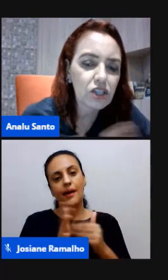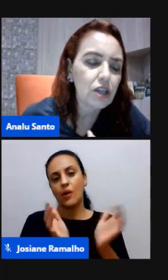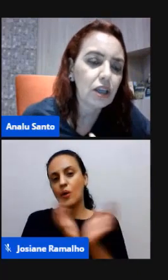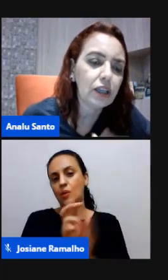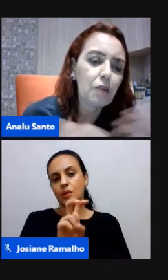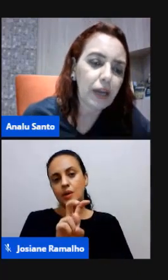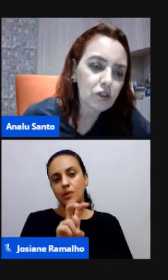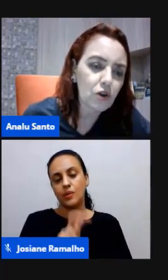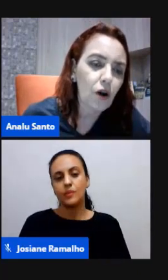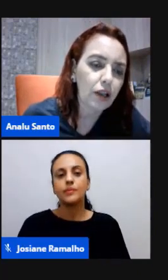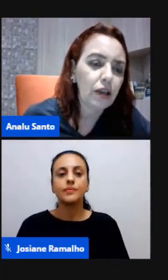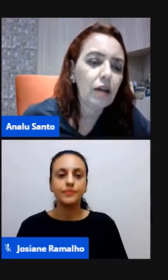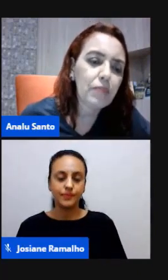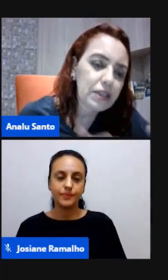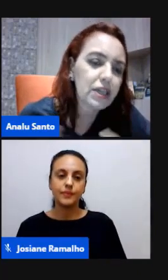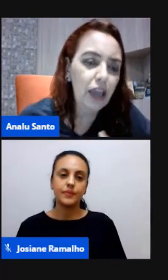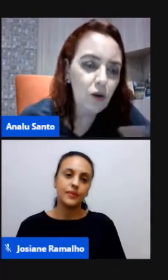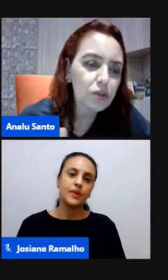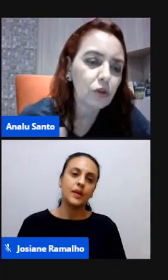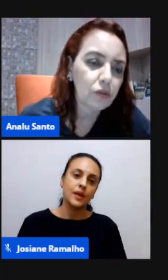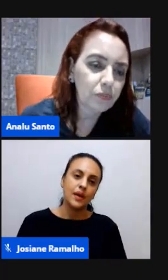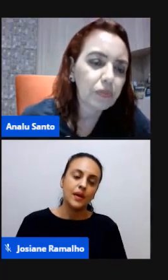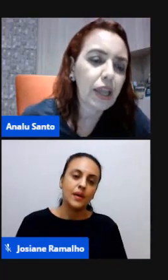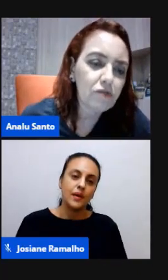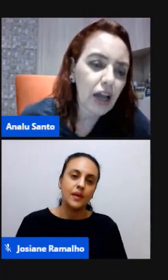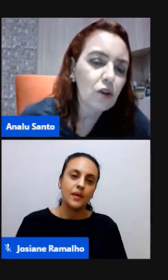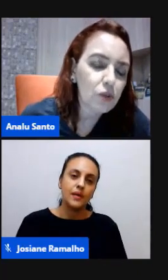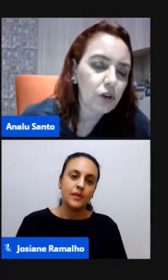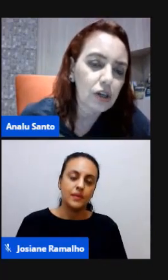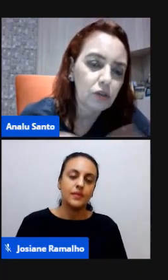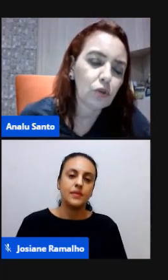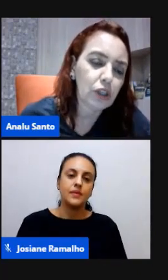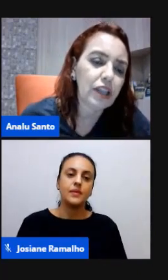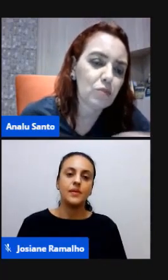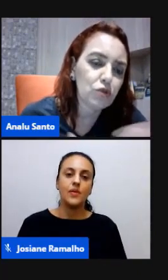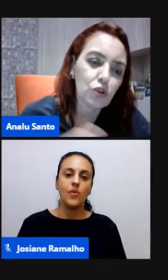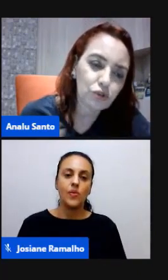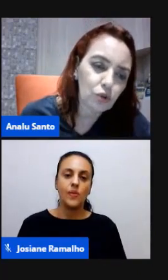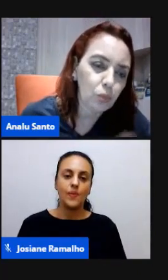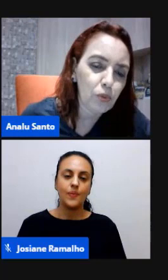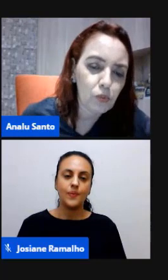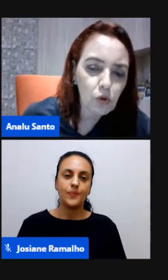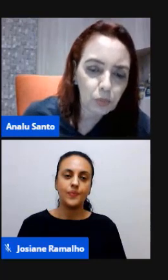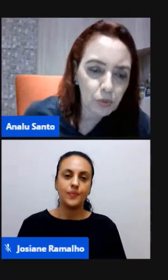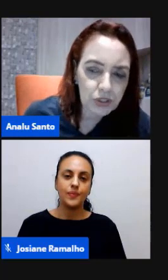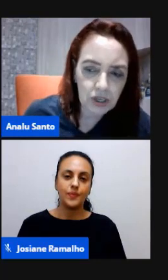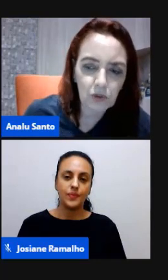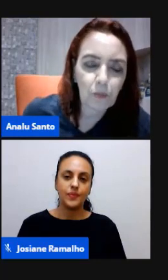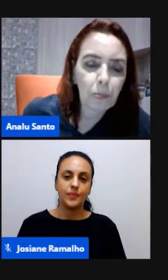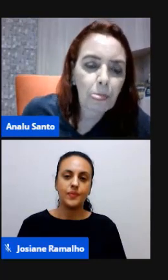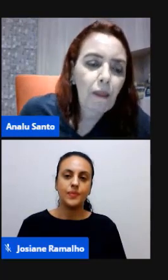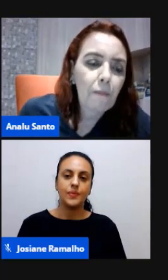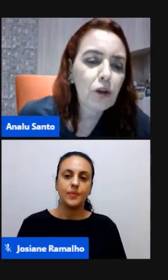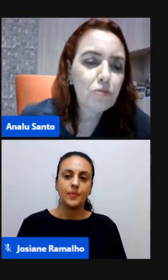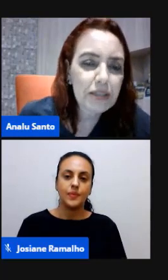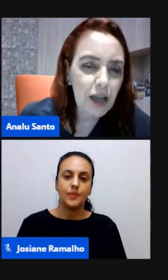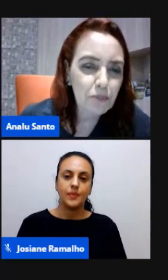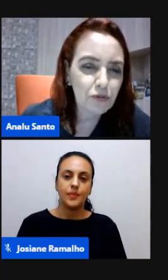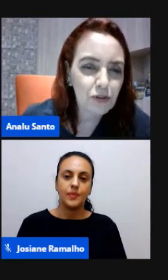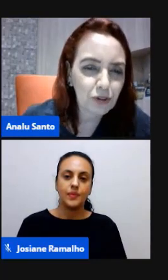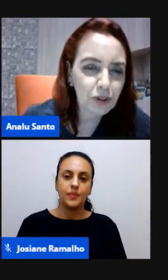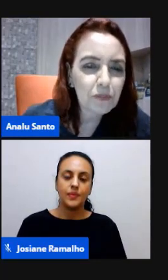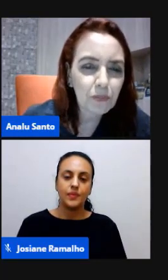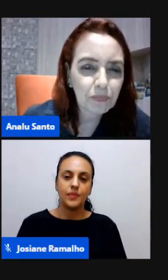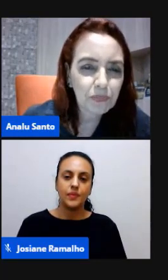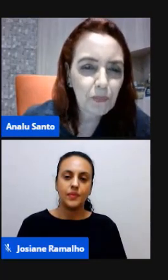na creche e na pré-escola, mas que é o que equivale ao que temos hoje do grupo 1 ao grupo 5. Pode passar,